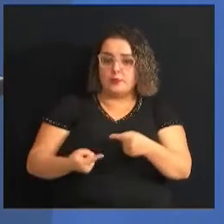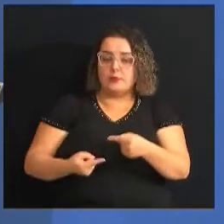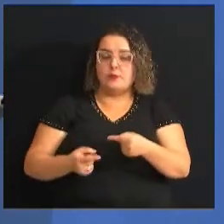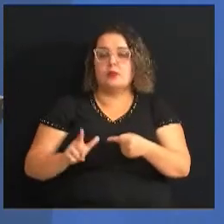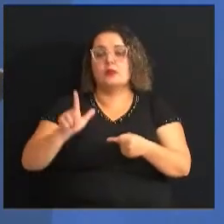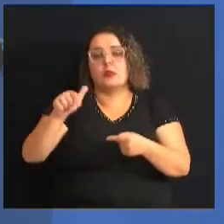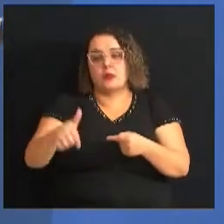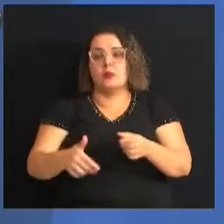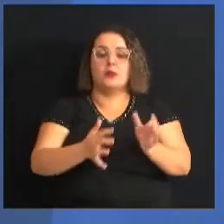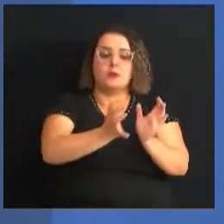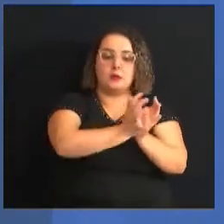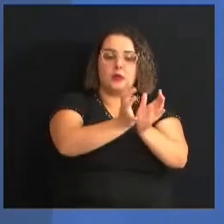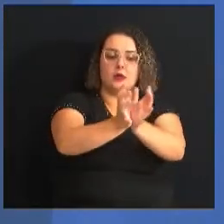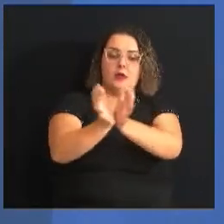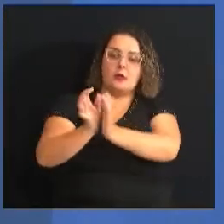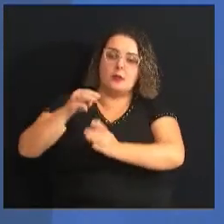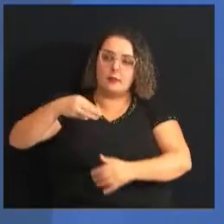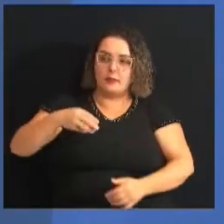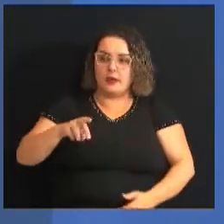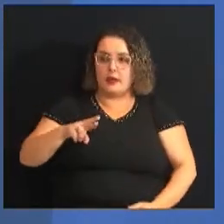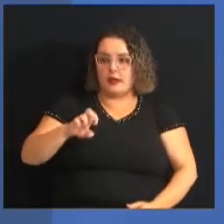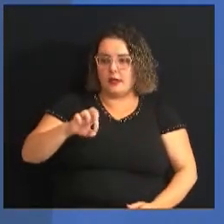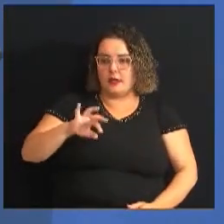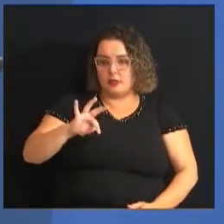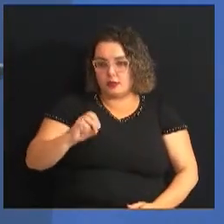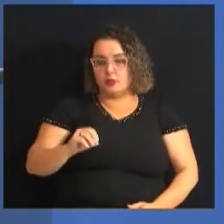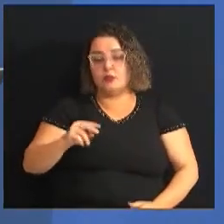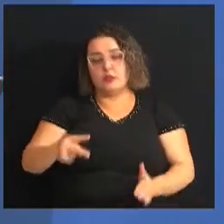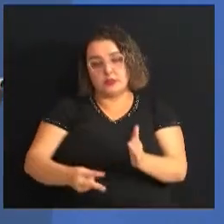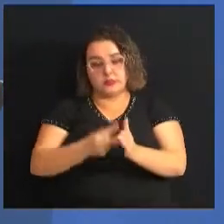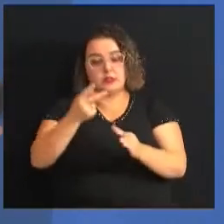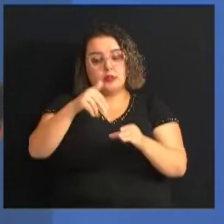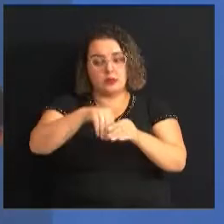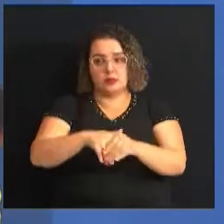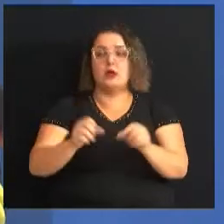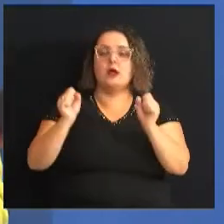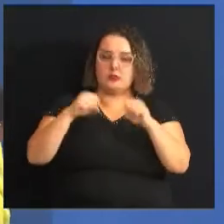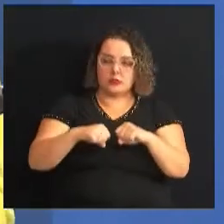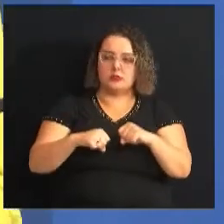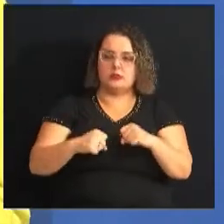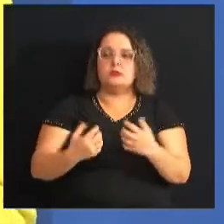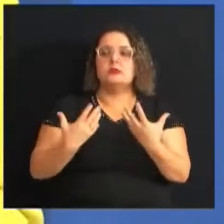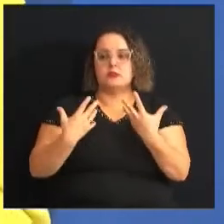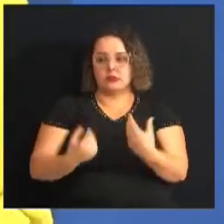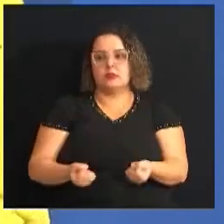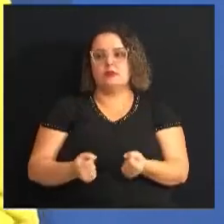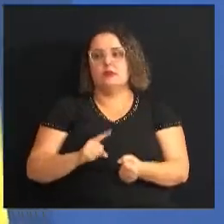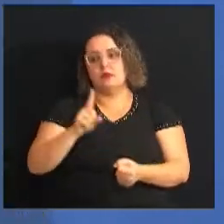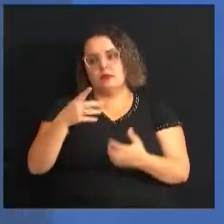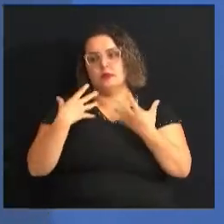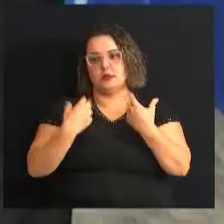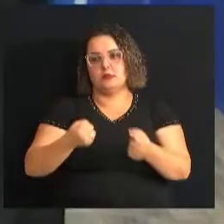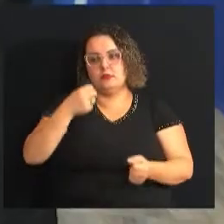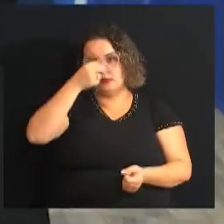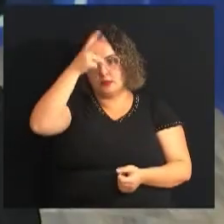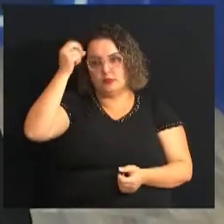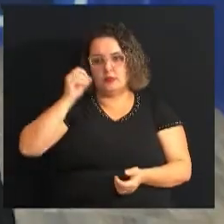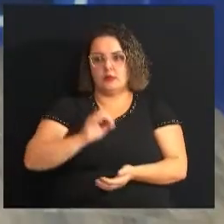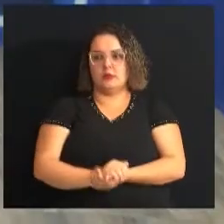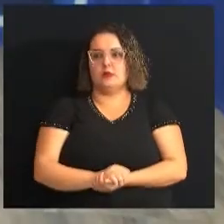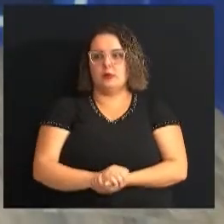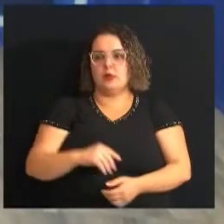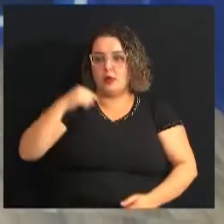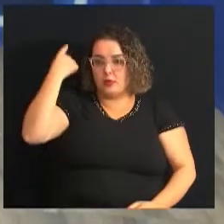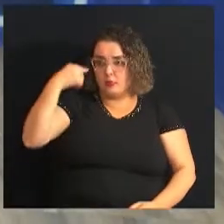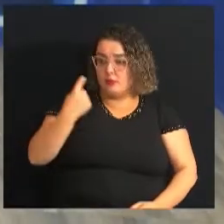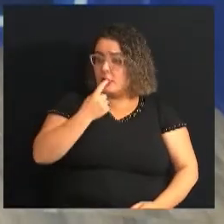pelas comissões de mérito e precisa ainda de uma segunda votação e aí sim, se aprovados, vão para a sanção do prefeito. Mirna Abreu,